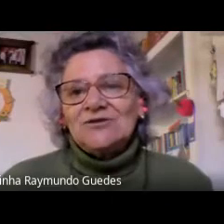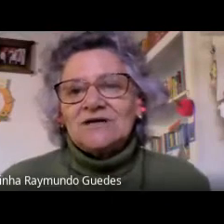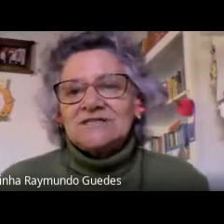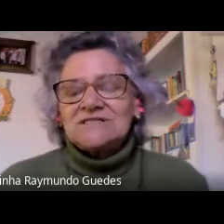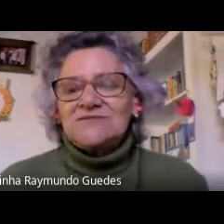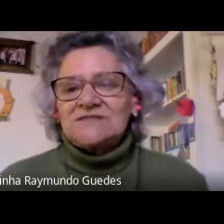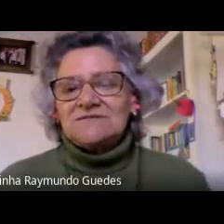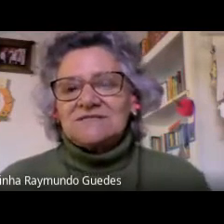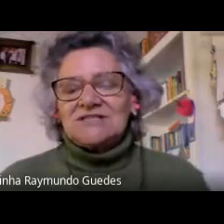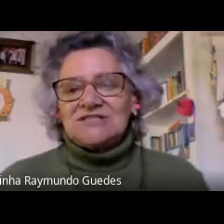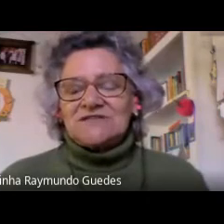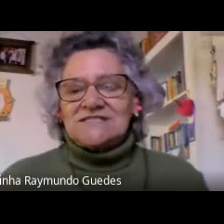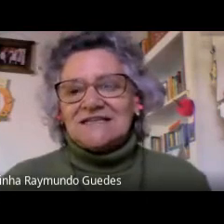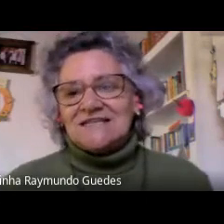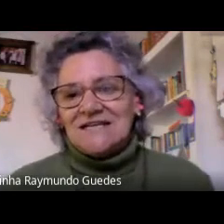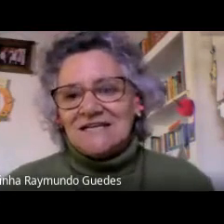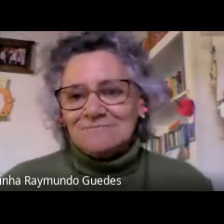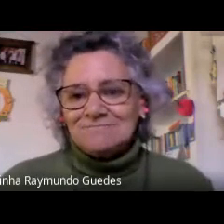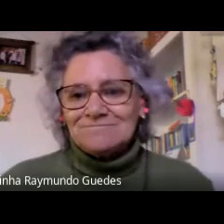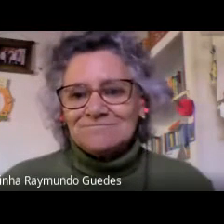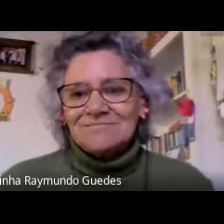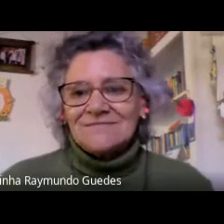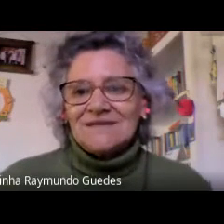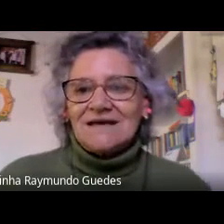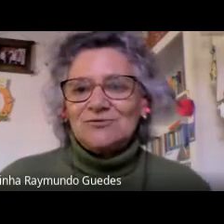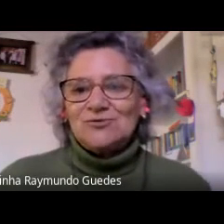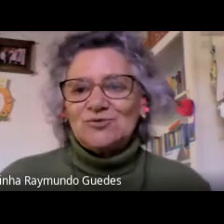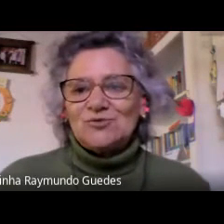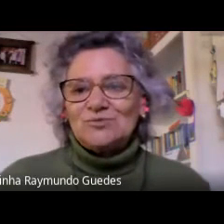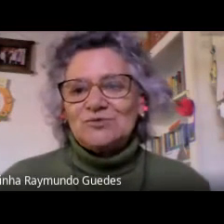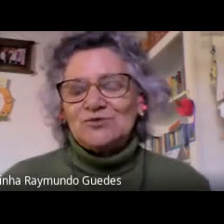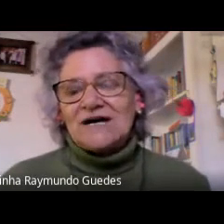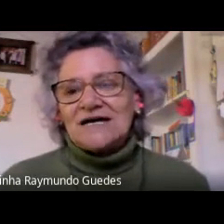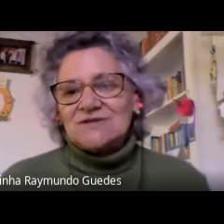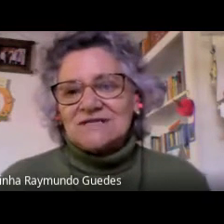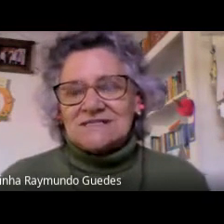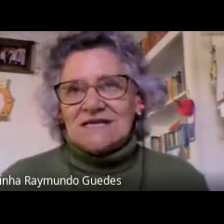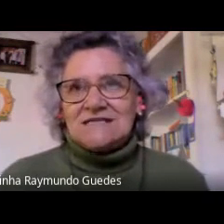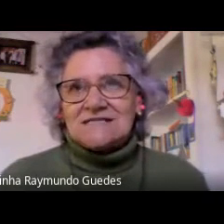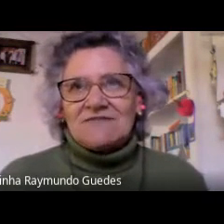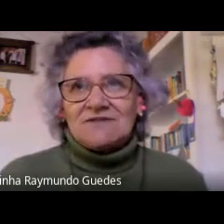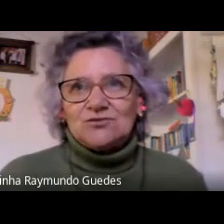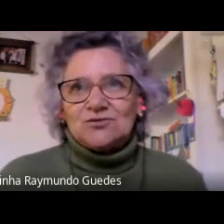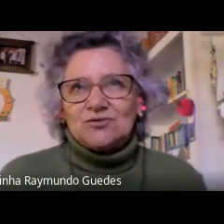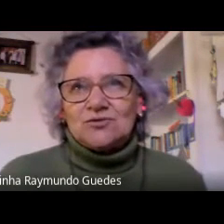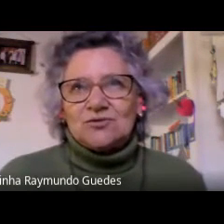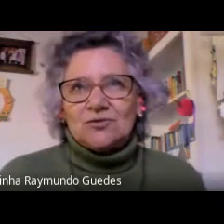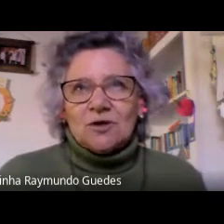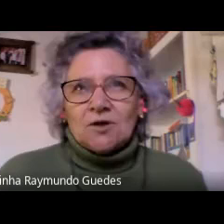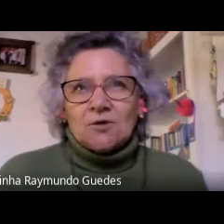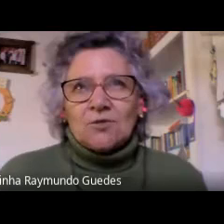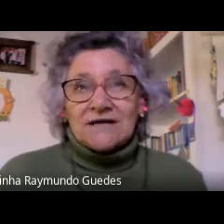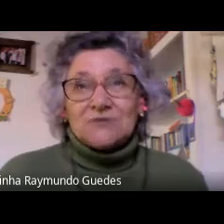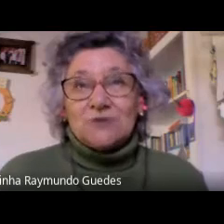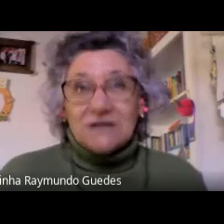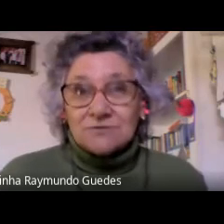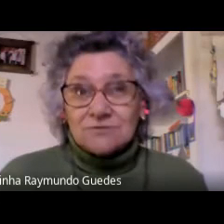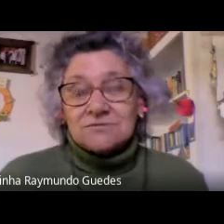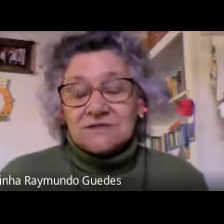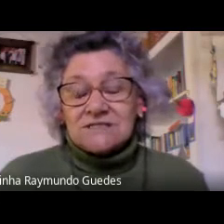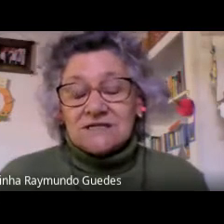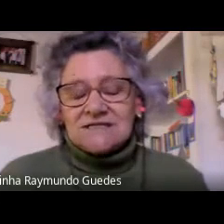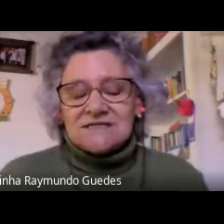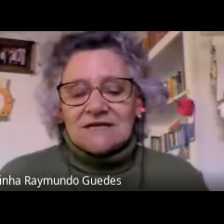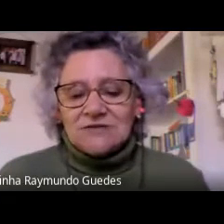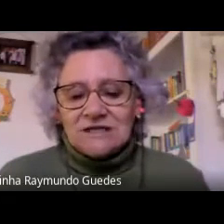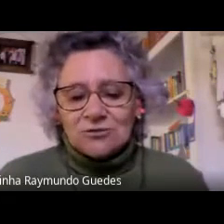aí nós fizemos assim, a gente fazia a trilha, né? No caso, ele estava no 4º ano,